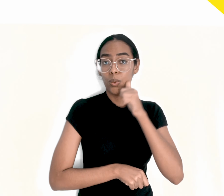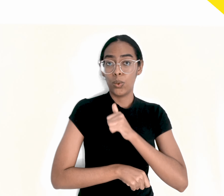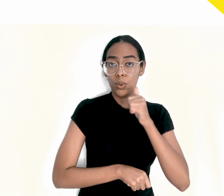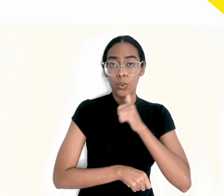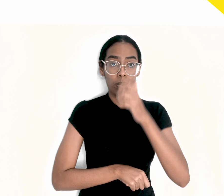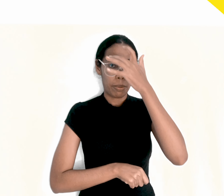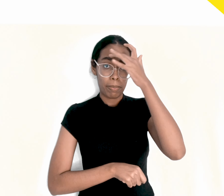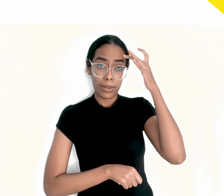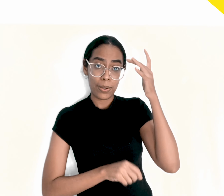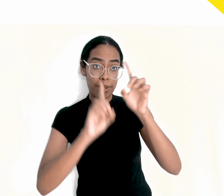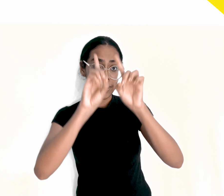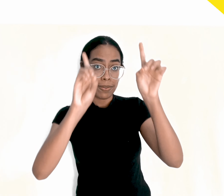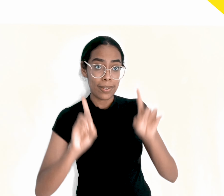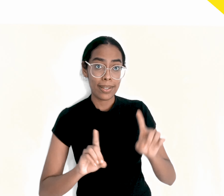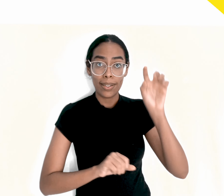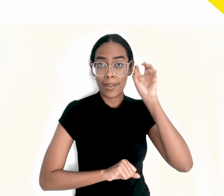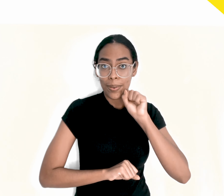deficiência auditiva